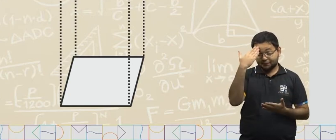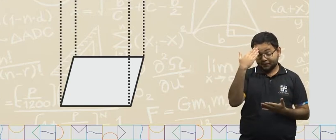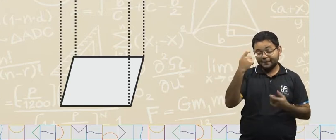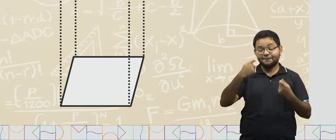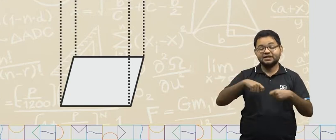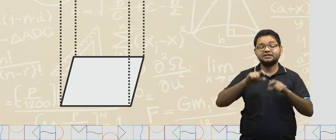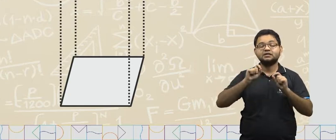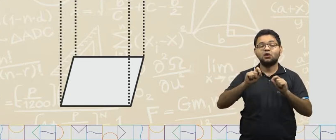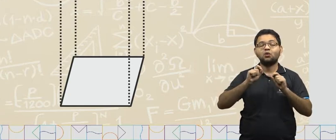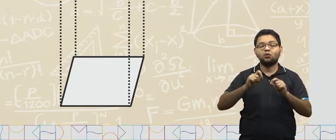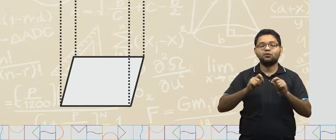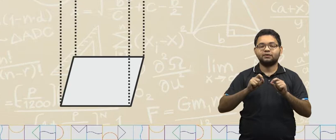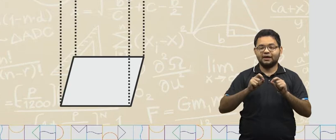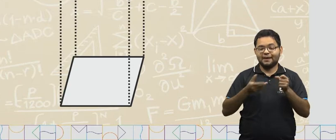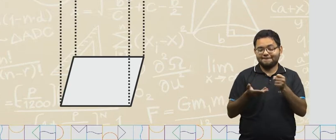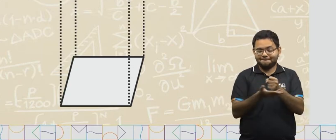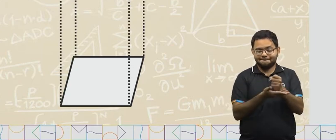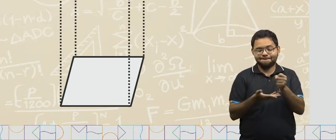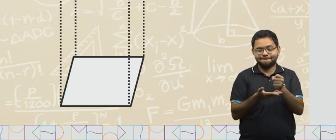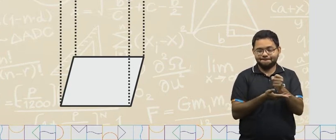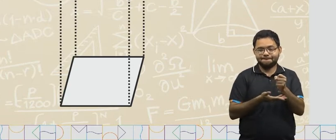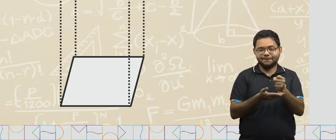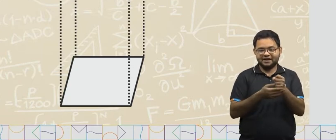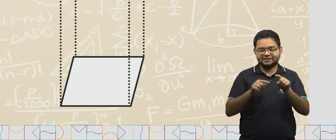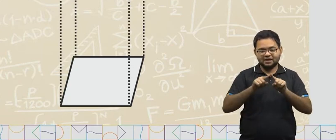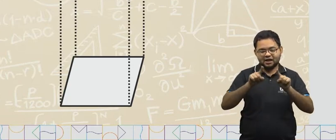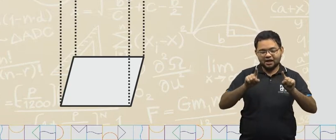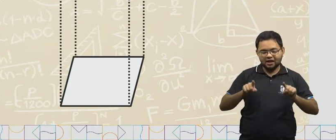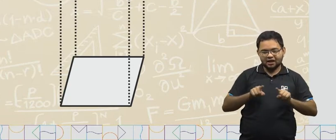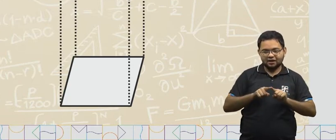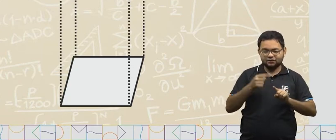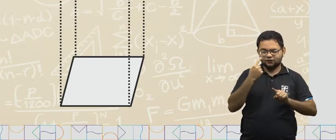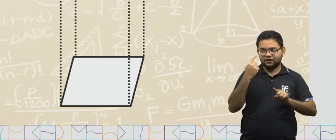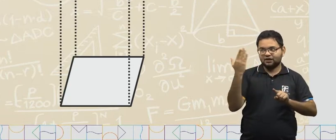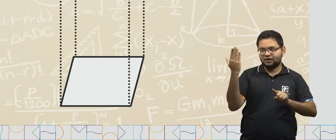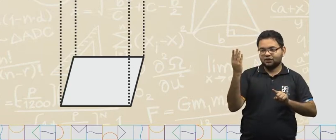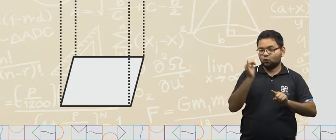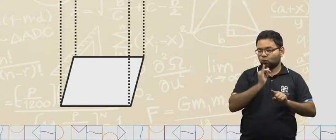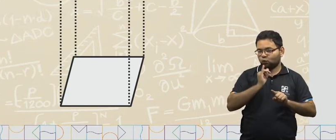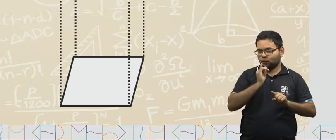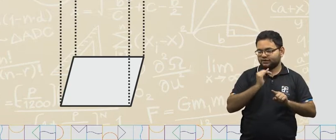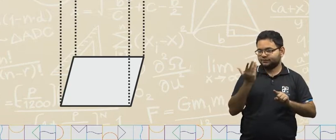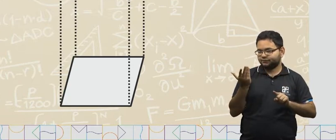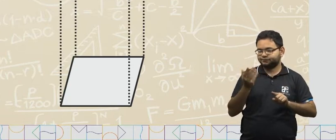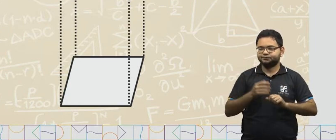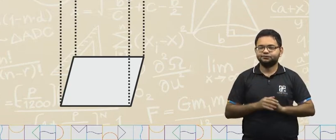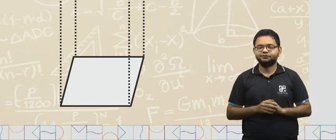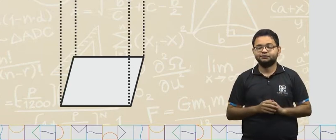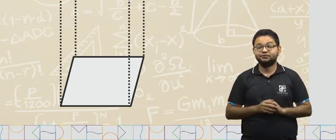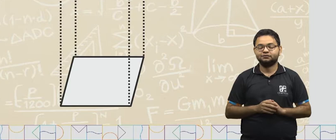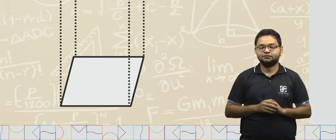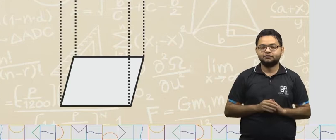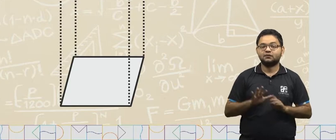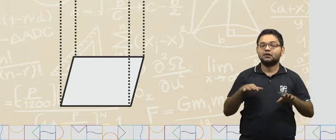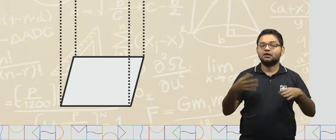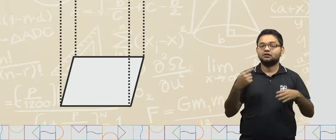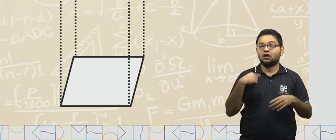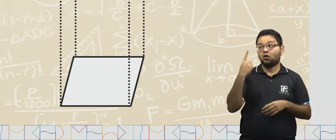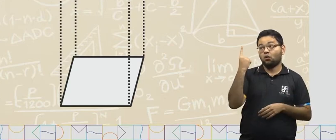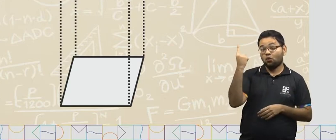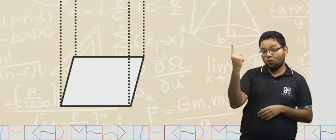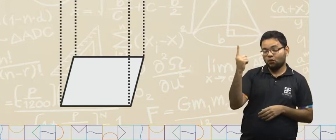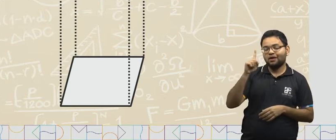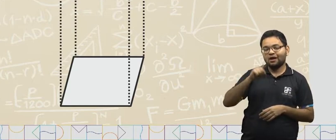o topo são quadrados, isso mesmo, são quadrados. Então, este prisma é de